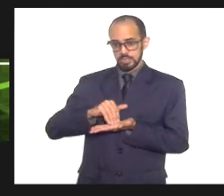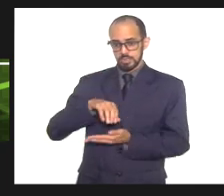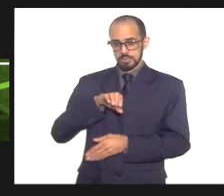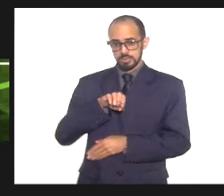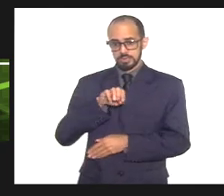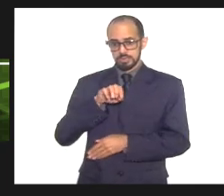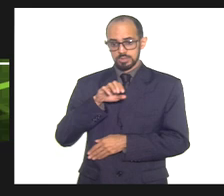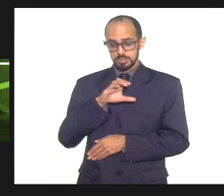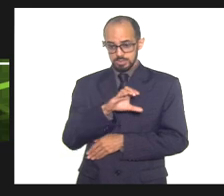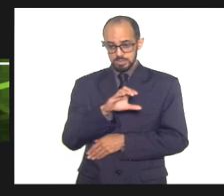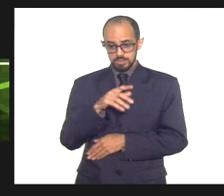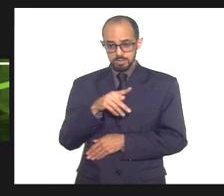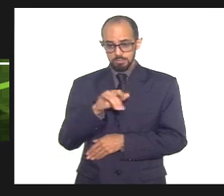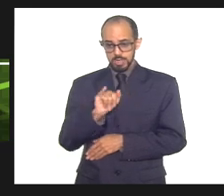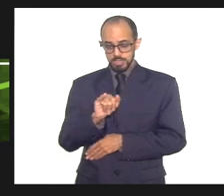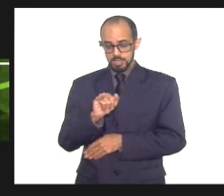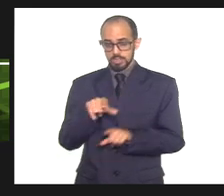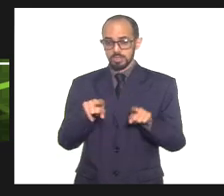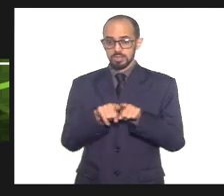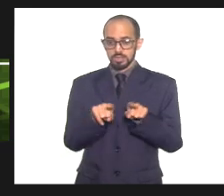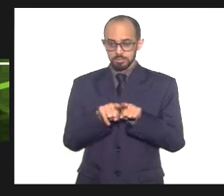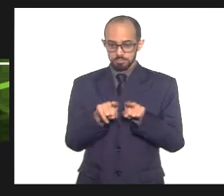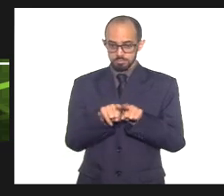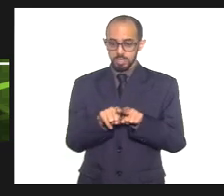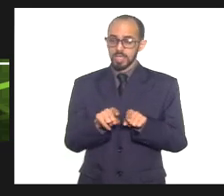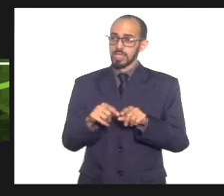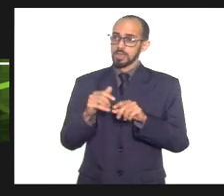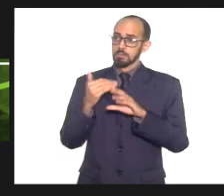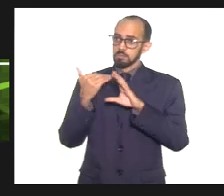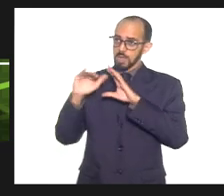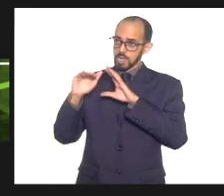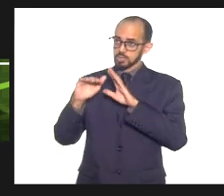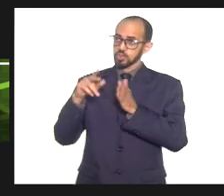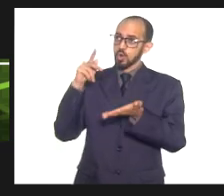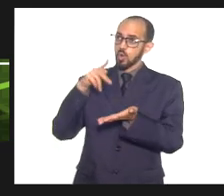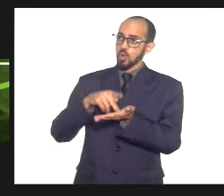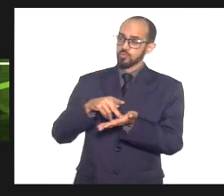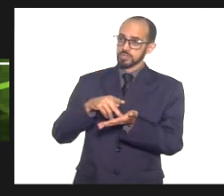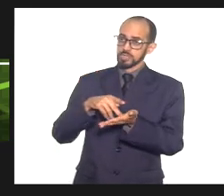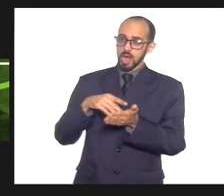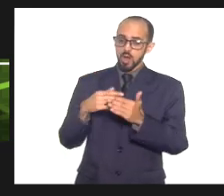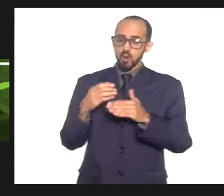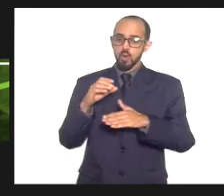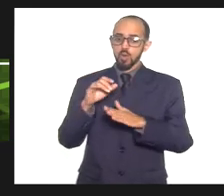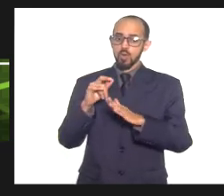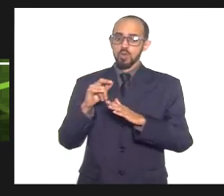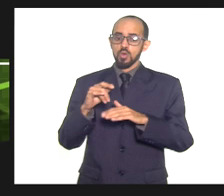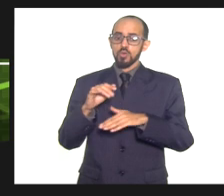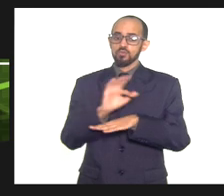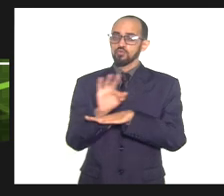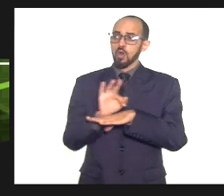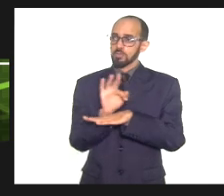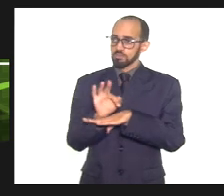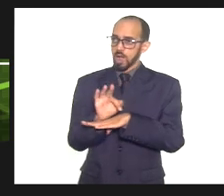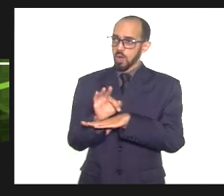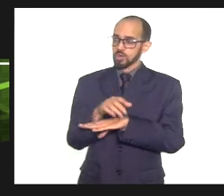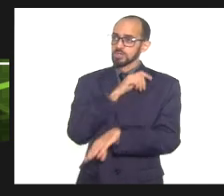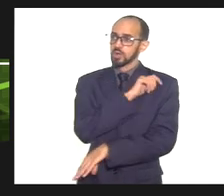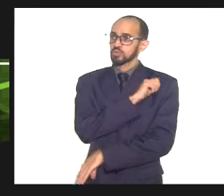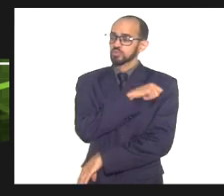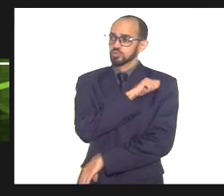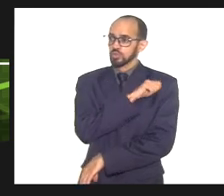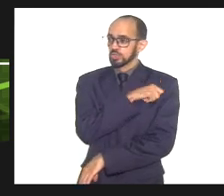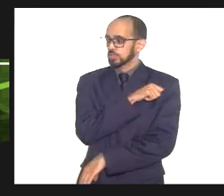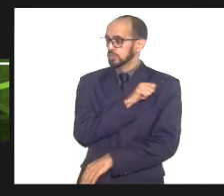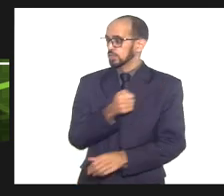CPI que também oficie essa auditoria que fundamentou